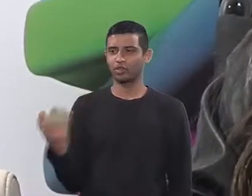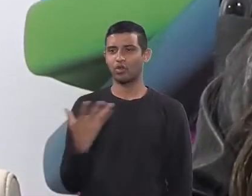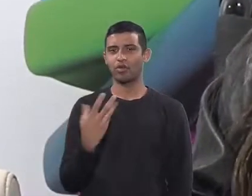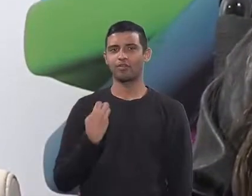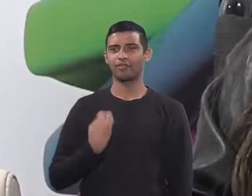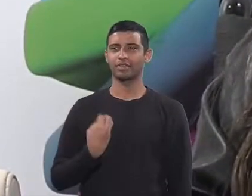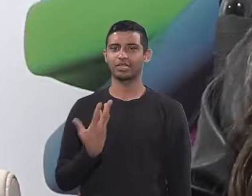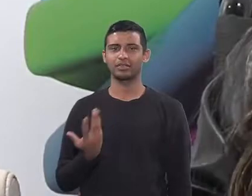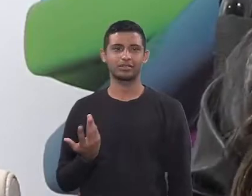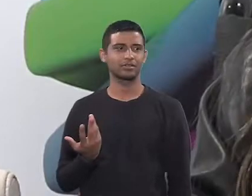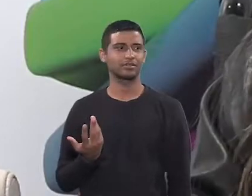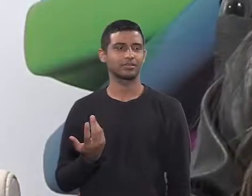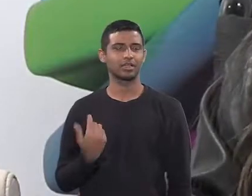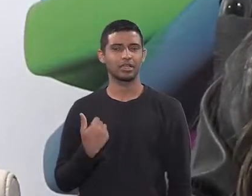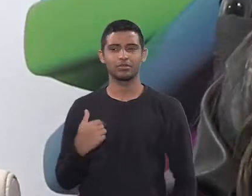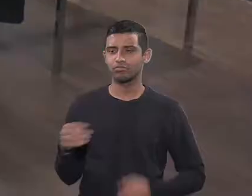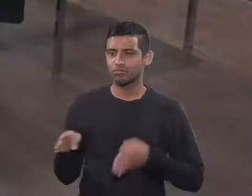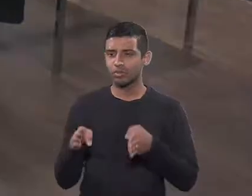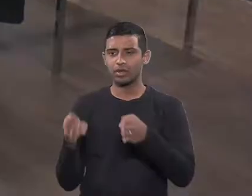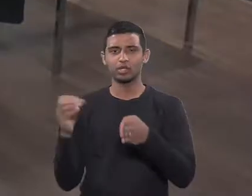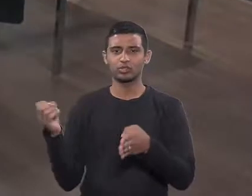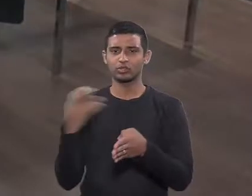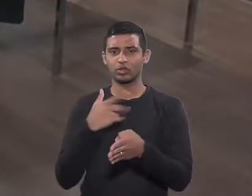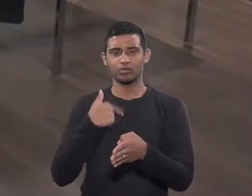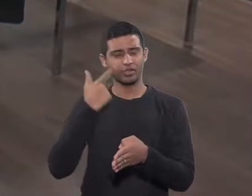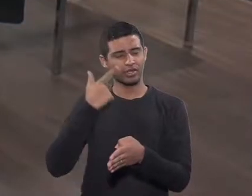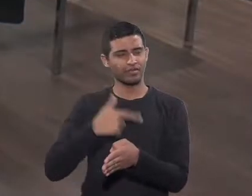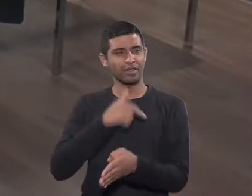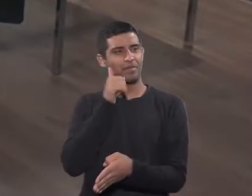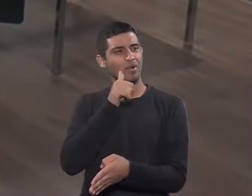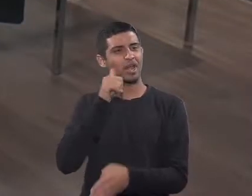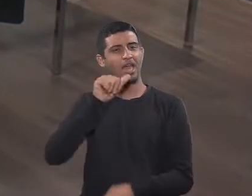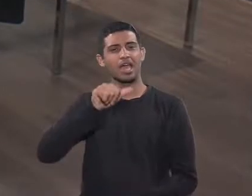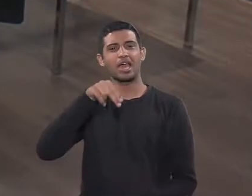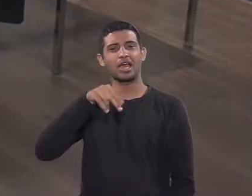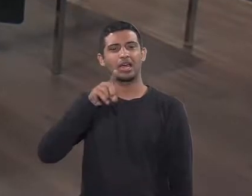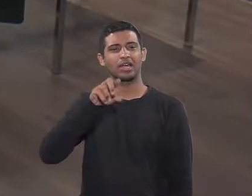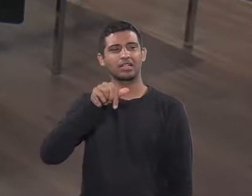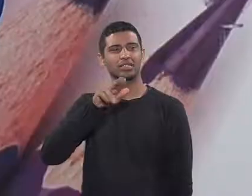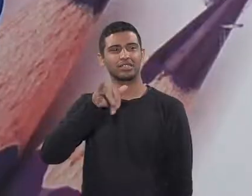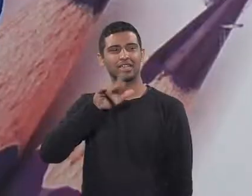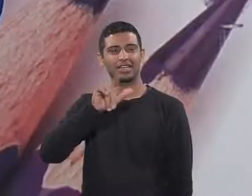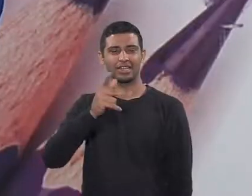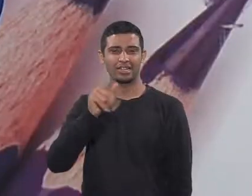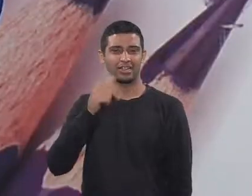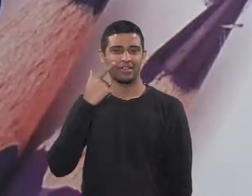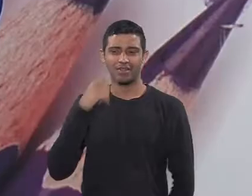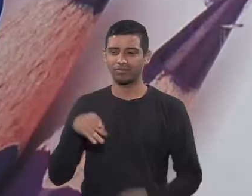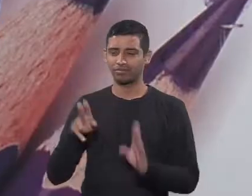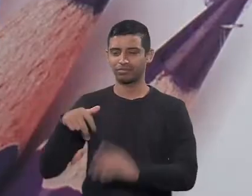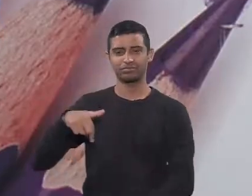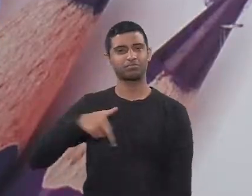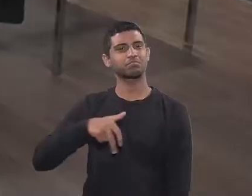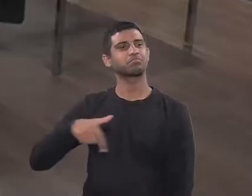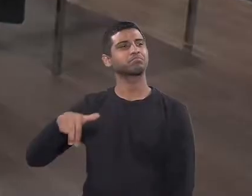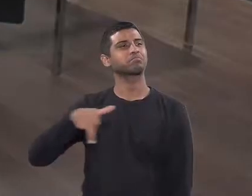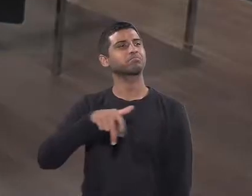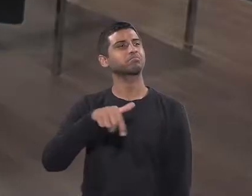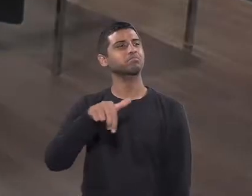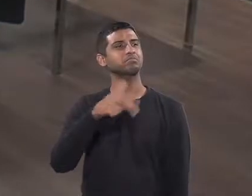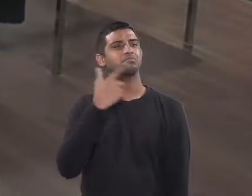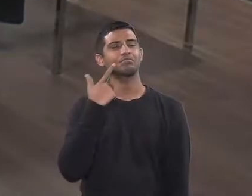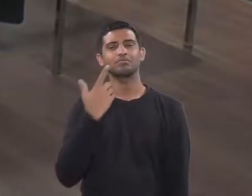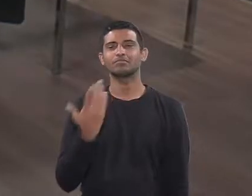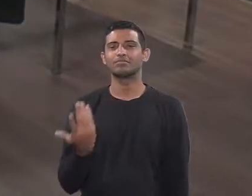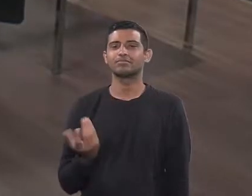nova e eu estava num caminho novo. Então, a andarilha, ela... No caminho. Isso. Ela representa. A